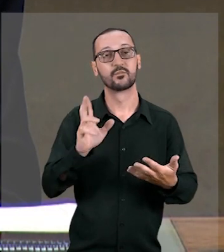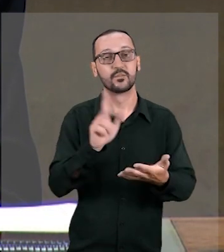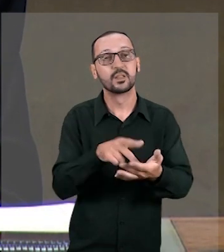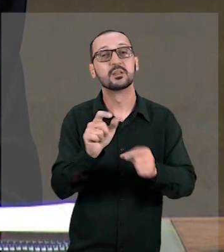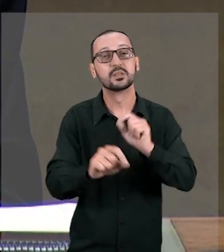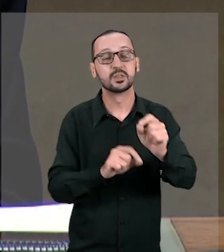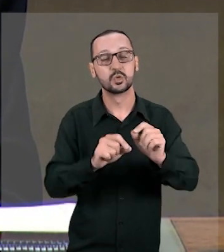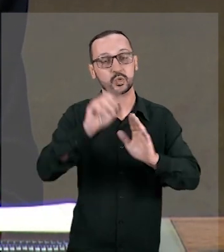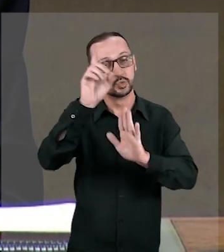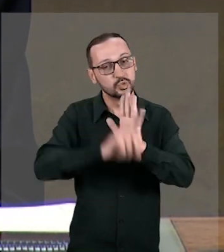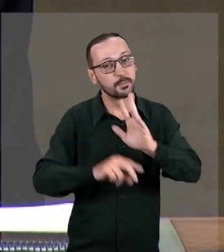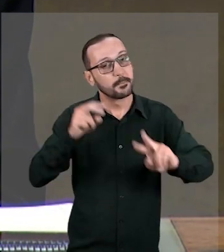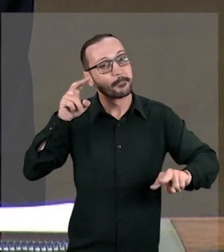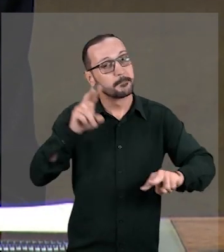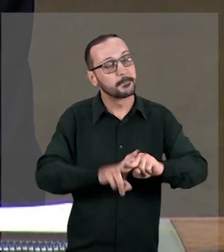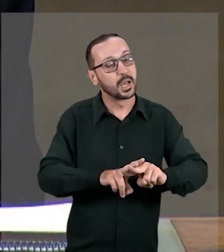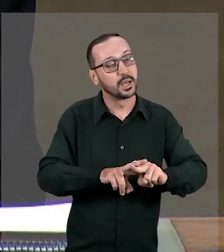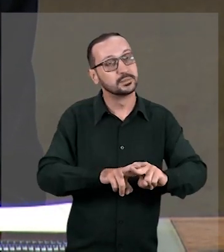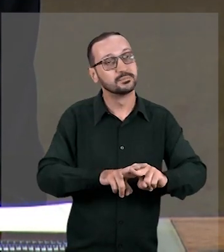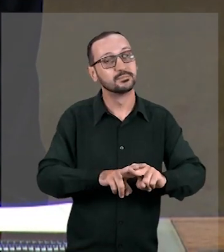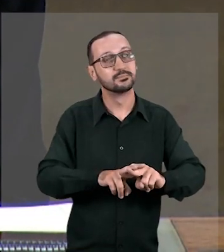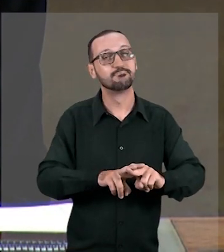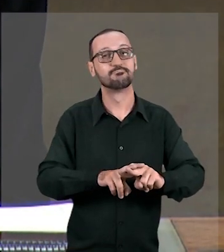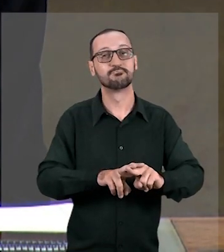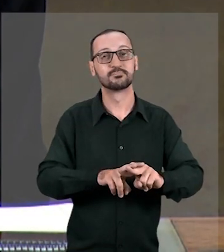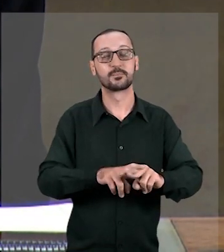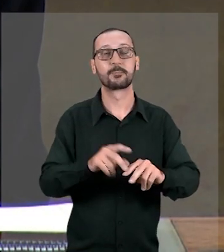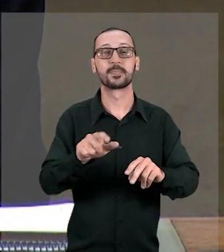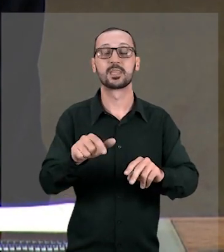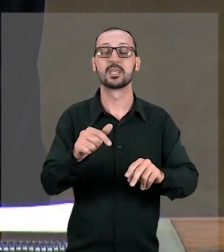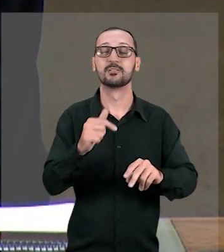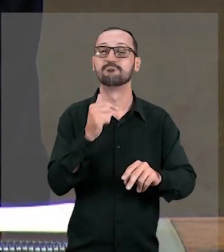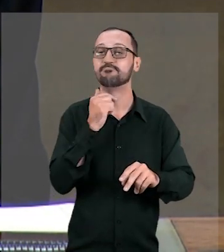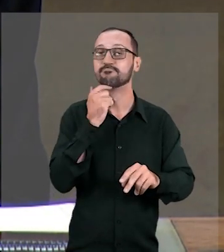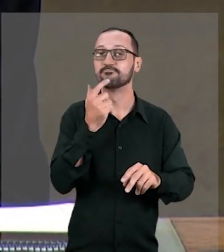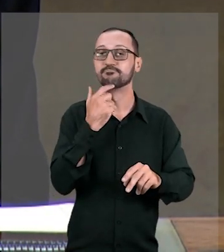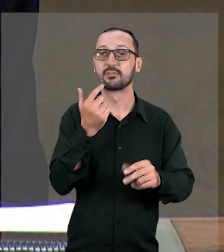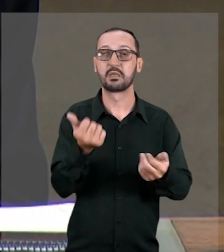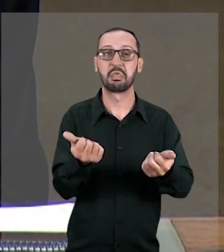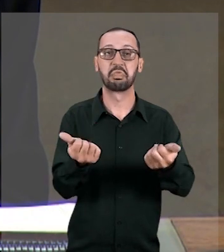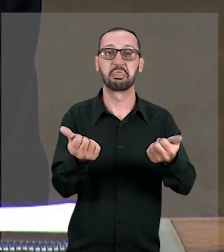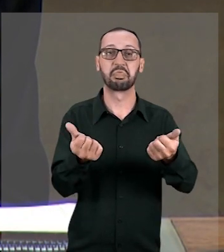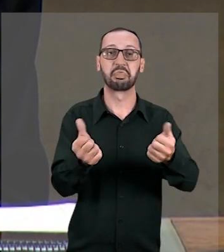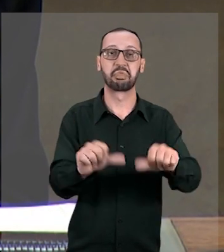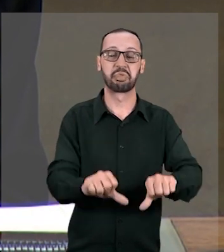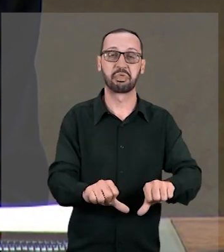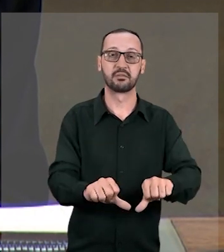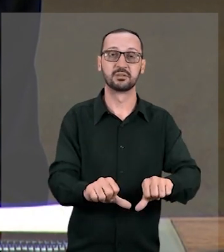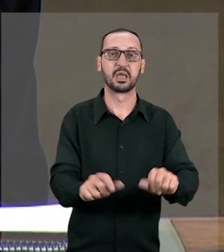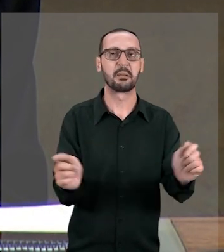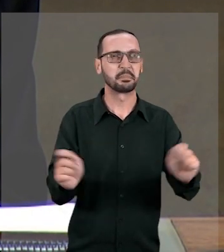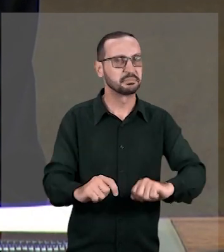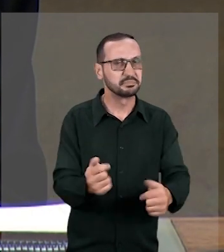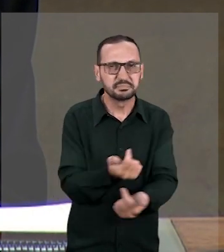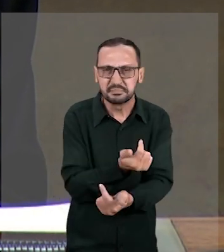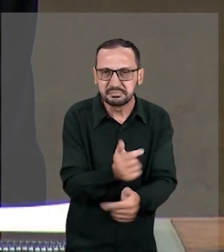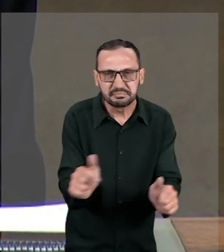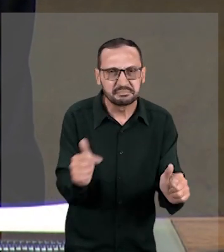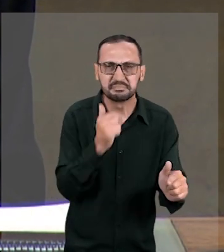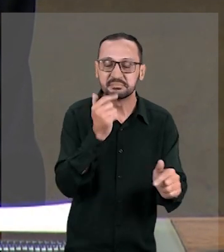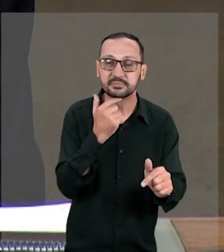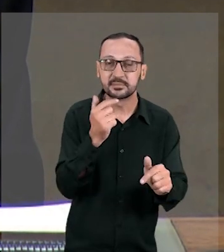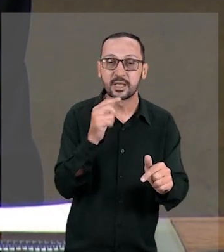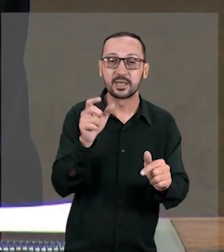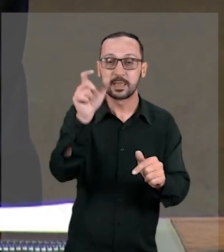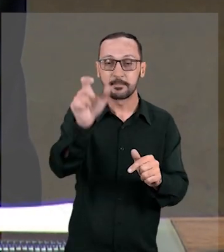que um direito penal absolutamente ineficiente, incapaz de alcançar